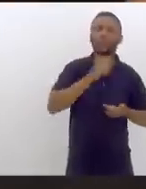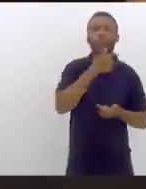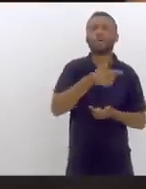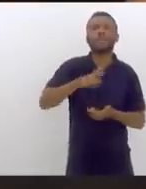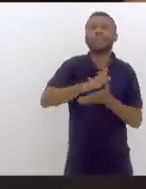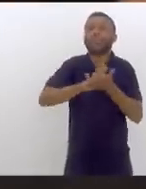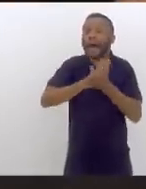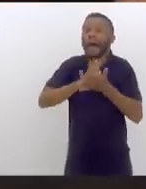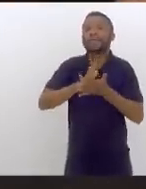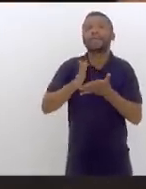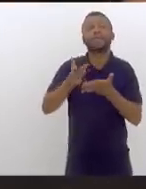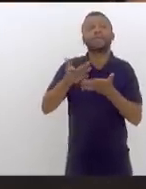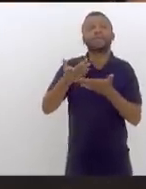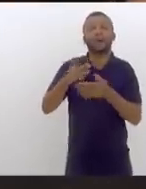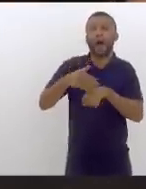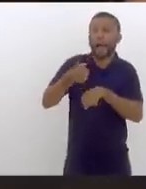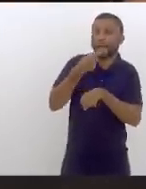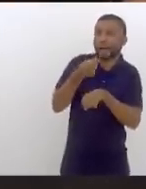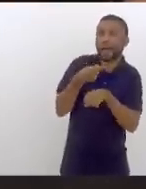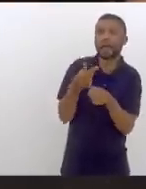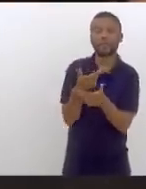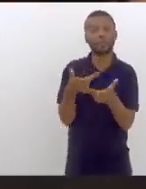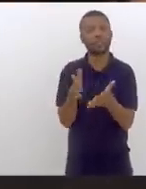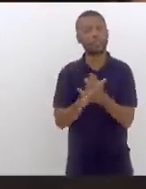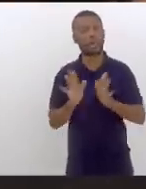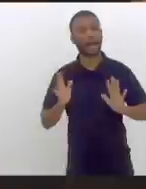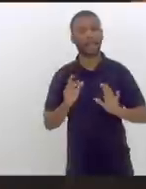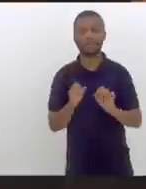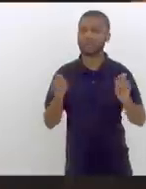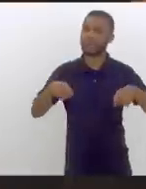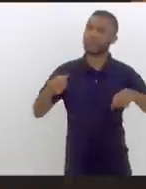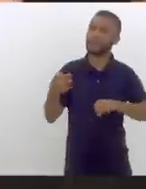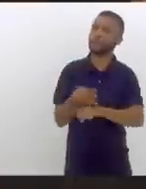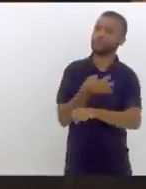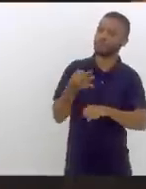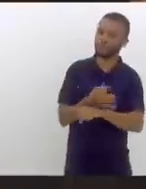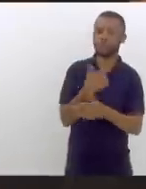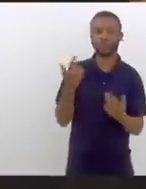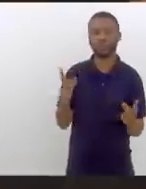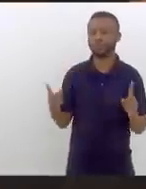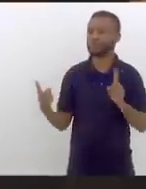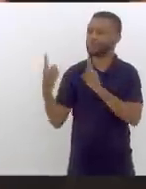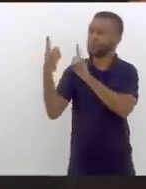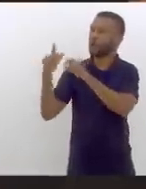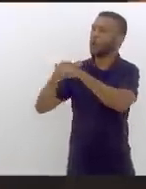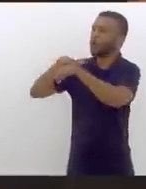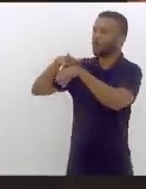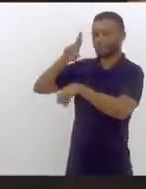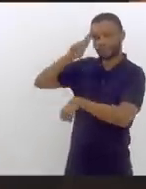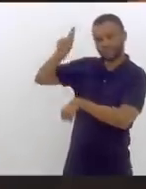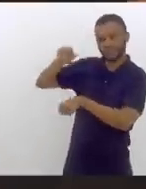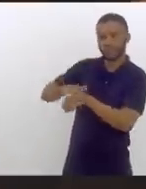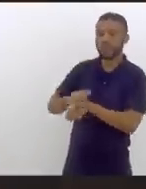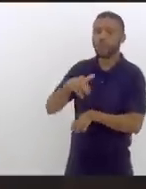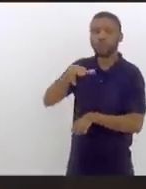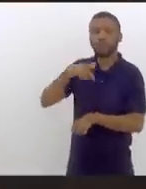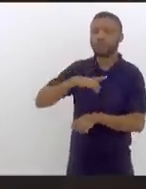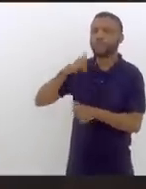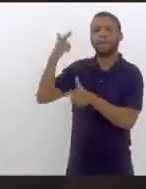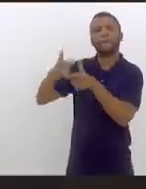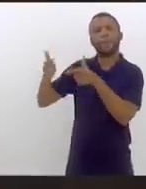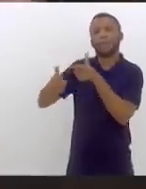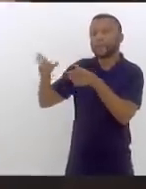pudesse segurar minha onda que que eu fiz conversei com os meus comandantes Que entenderam pelo profissional que eu sou que eu nunca levei problema para minha unidade